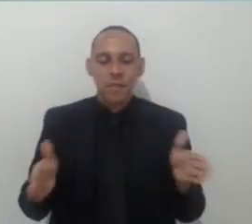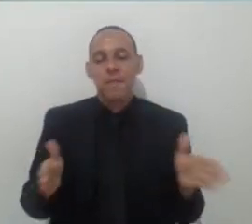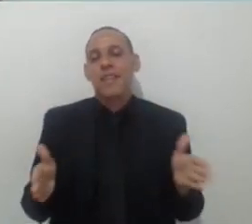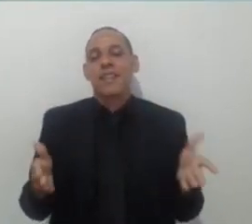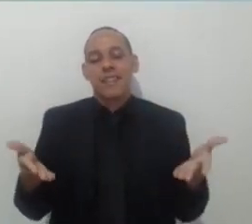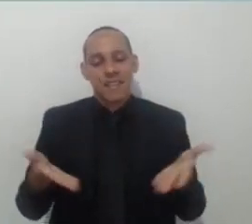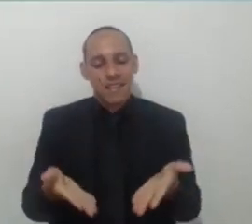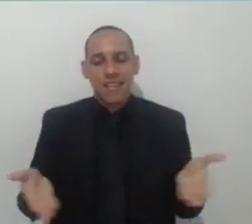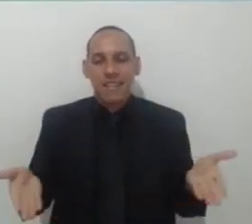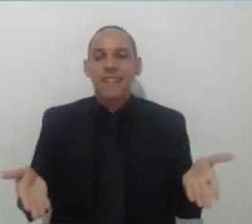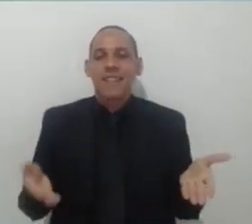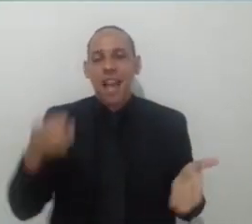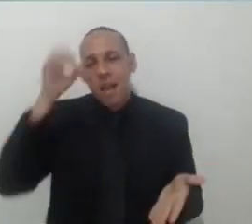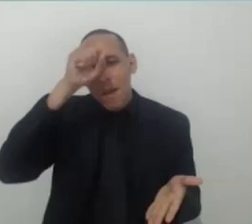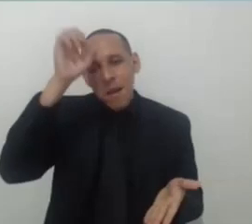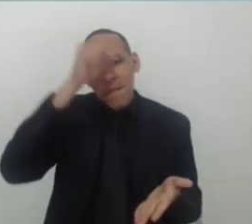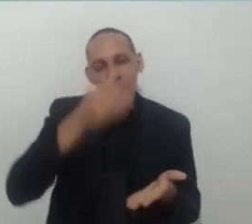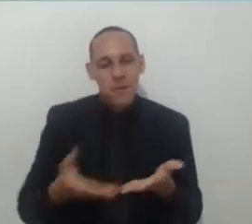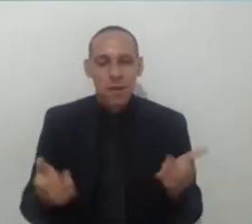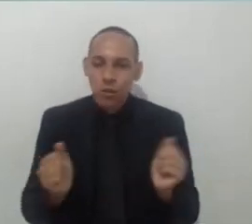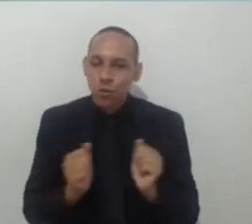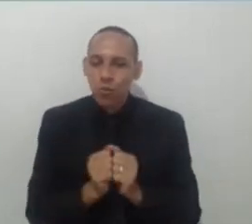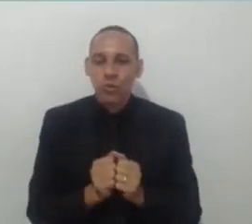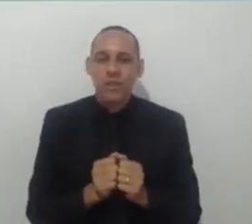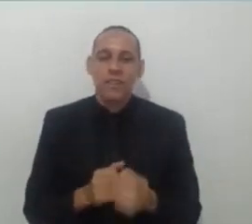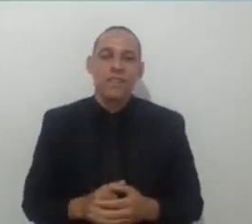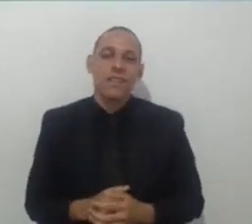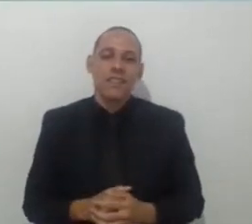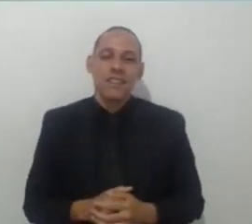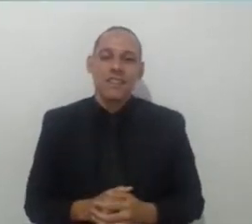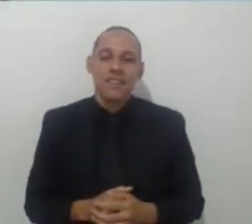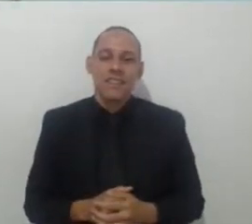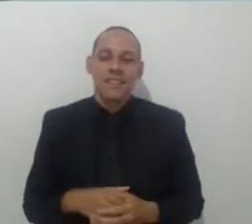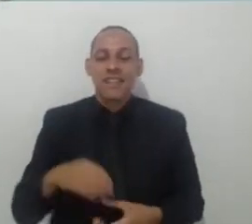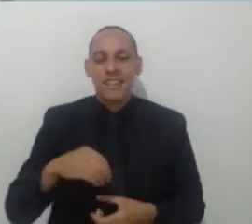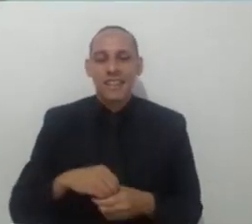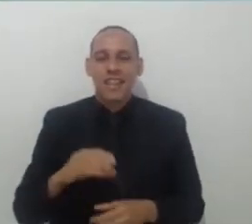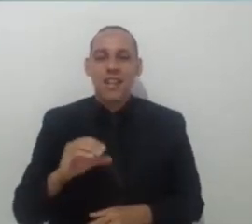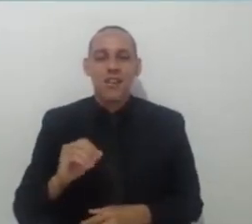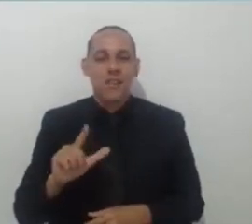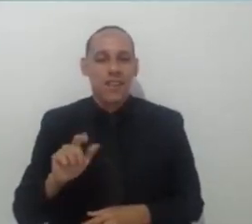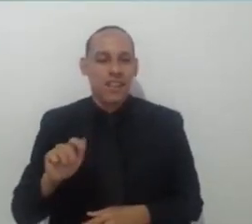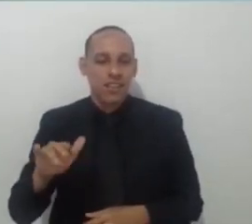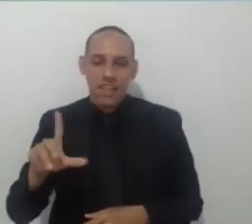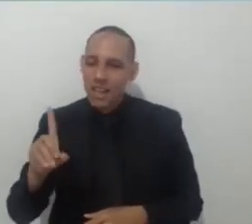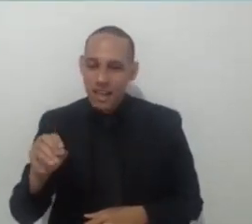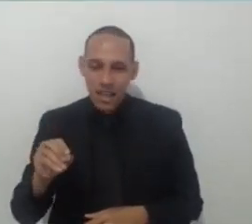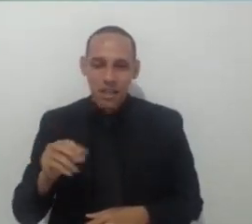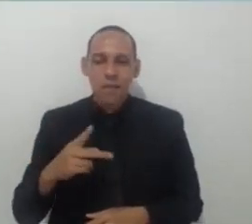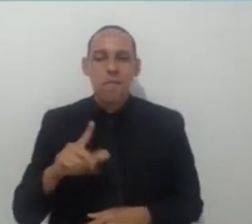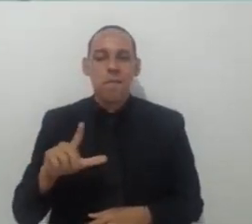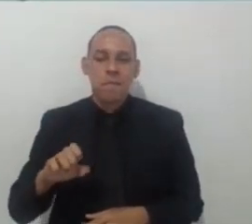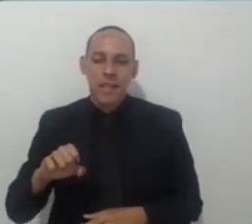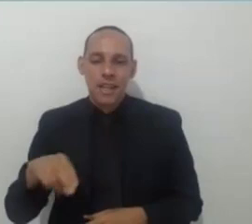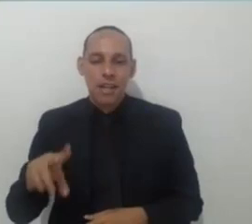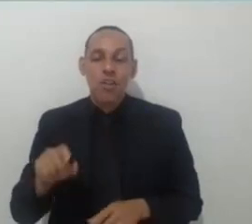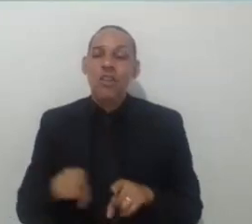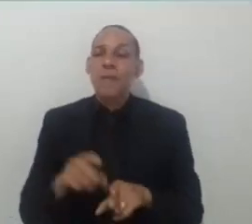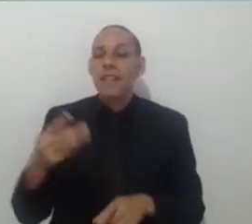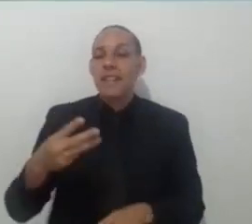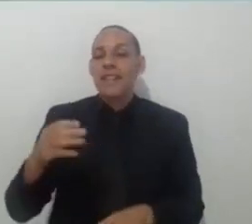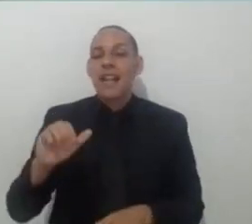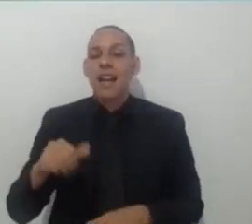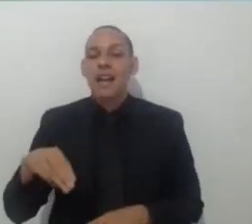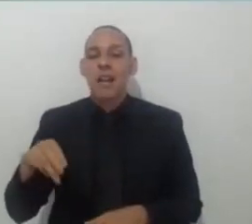de aprendizado, né, no colegiado do Pleno e na Terceira Câmara, que eu pude fazer